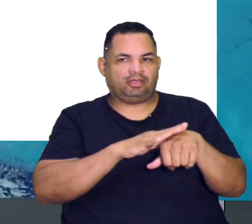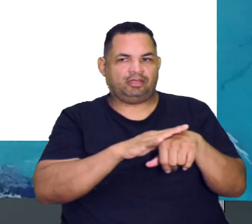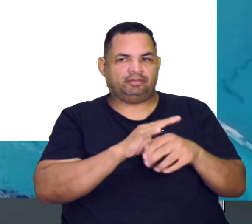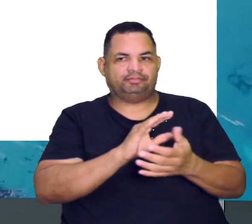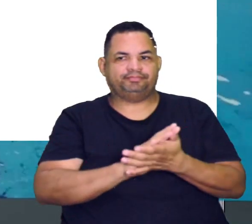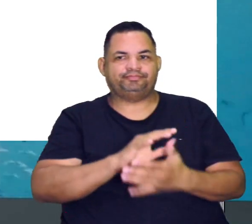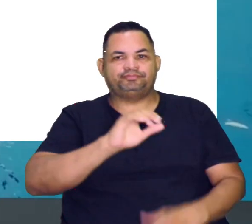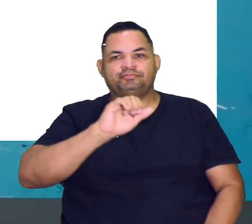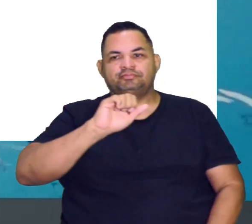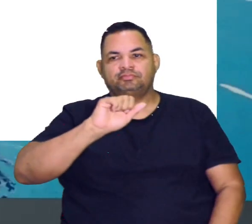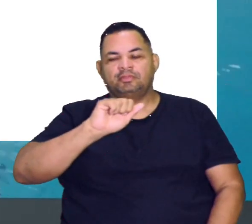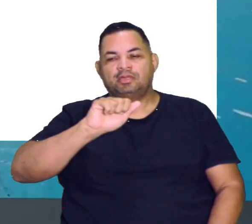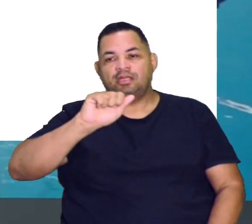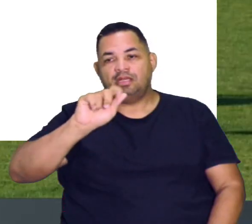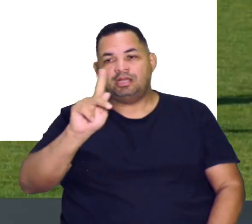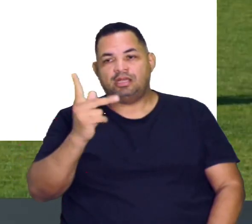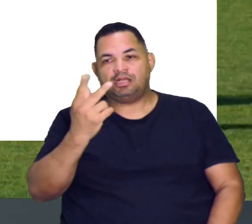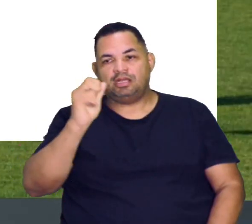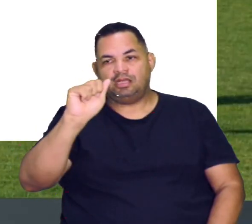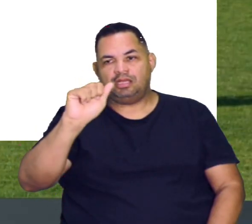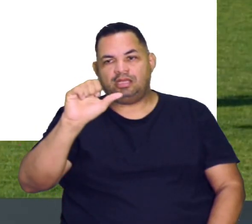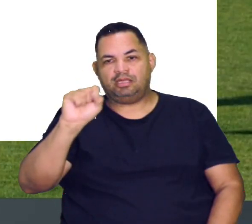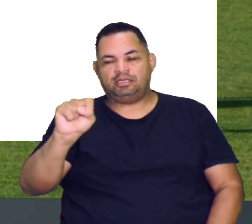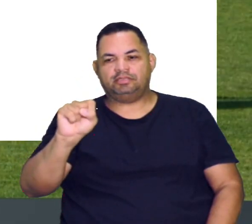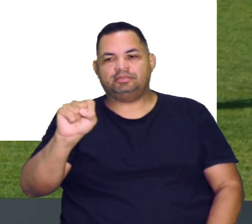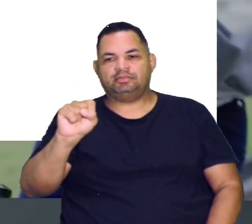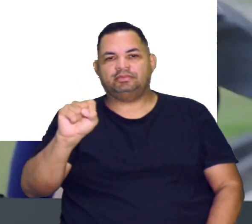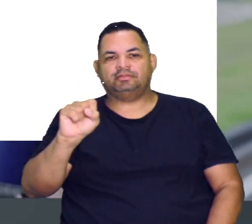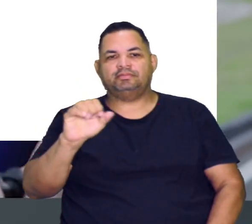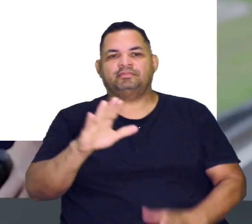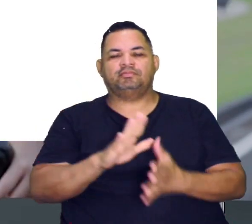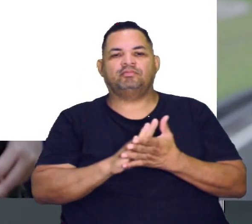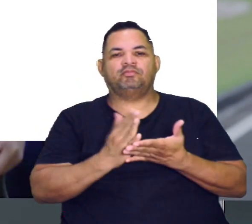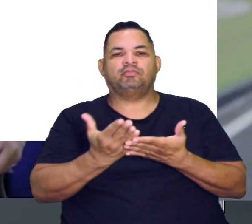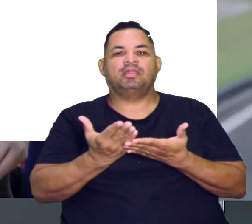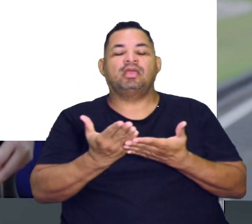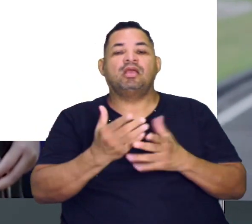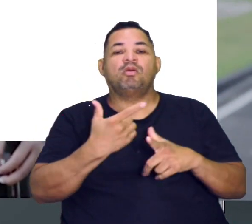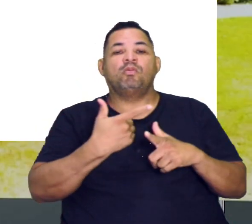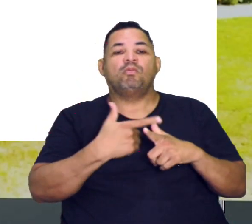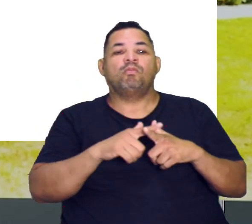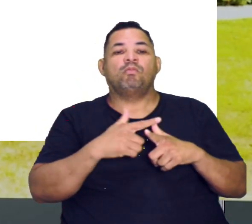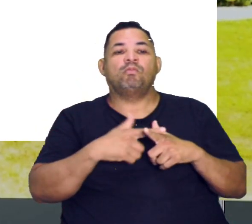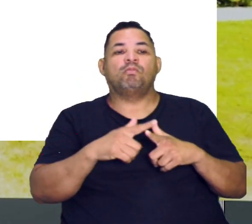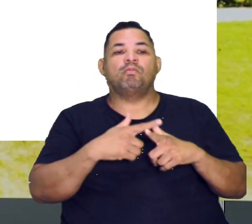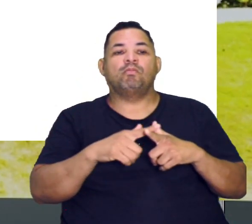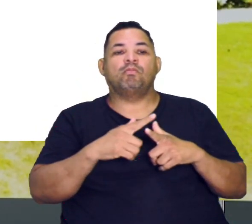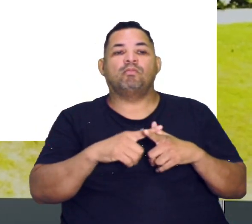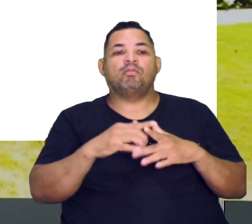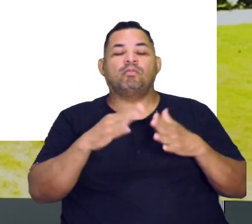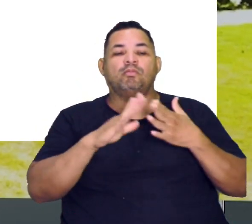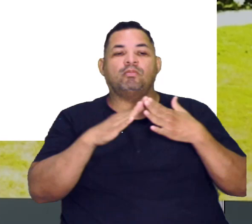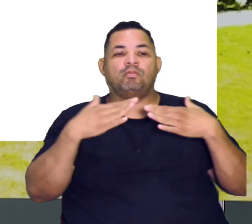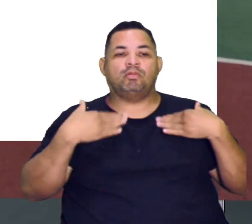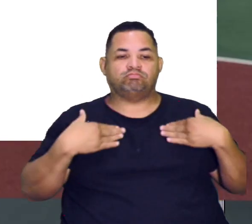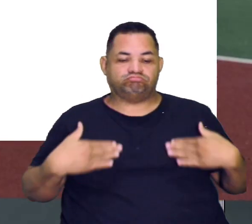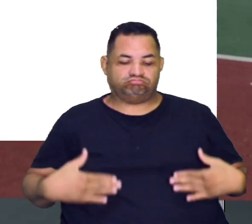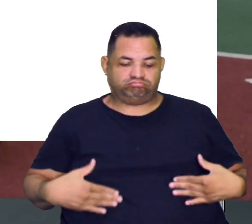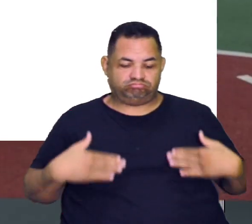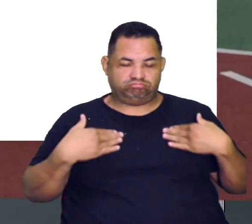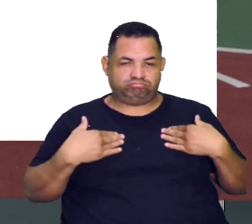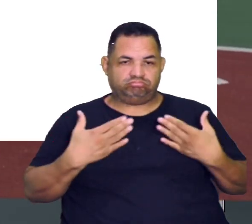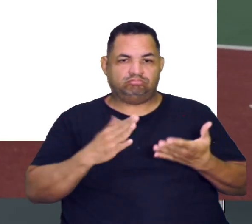de hipertensão, ou HAS, tá? Ela é uma condição clínica aí